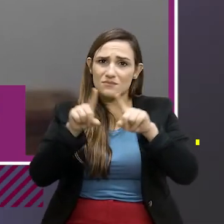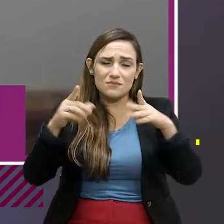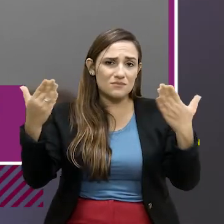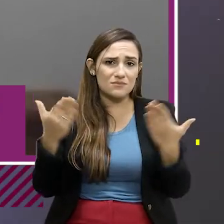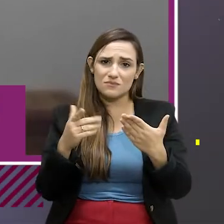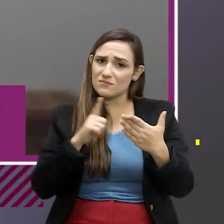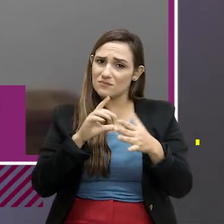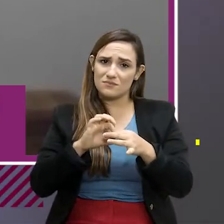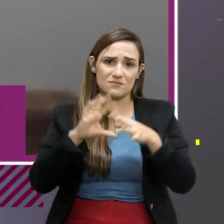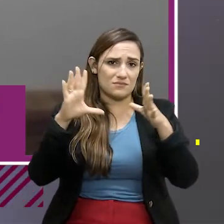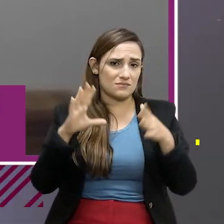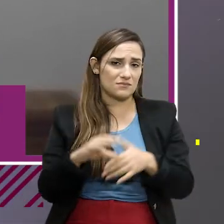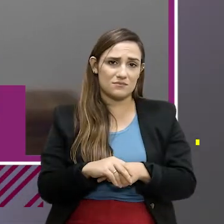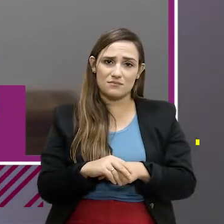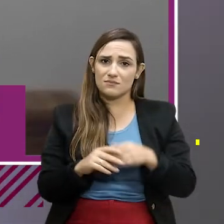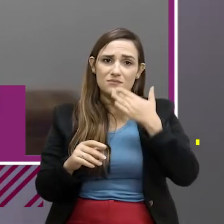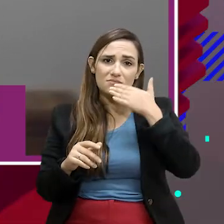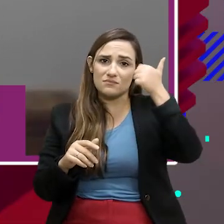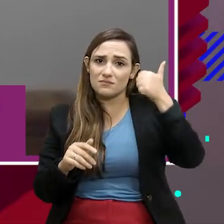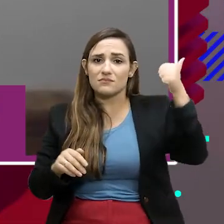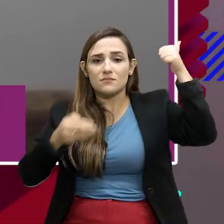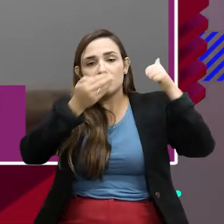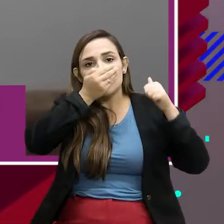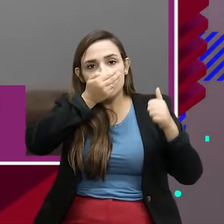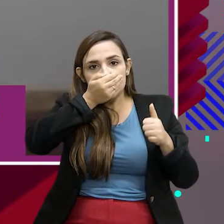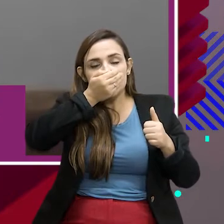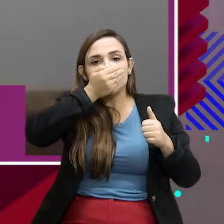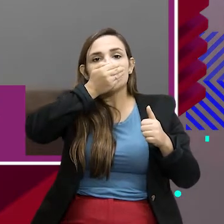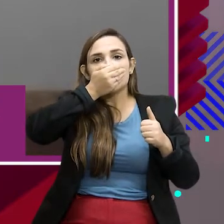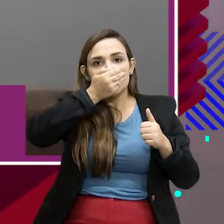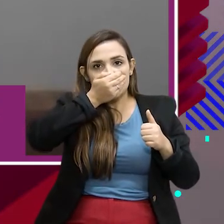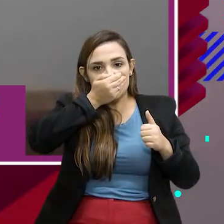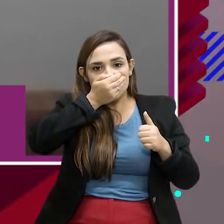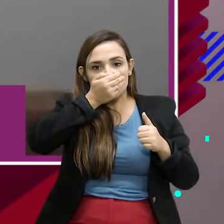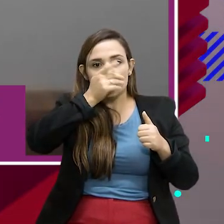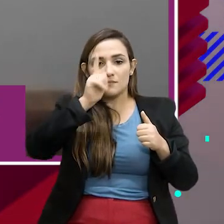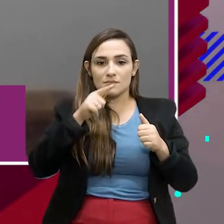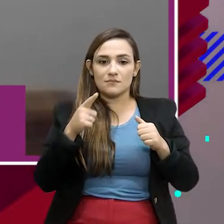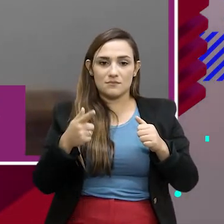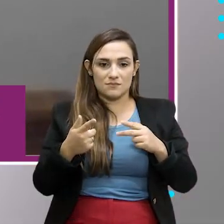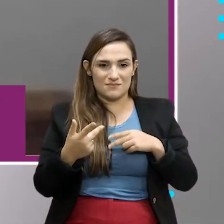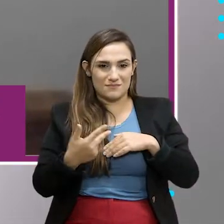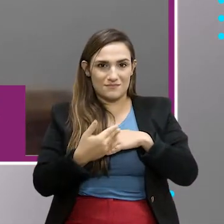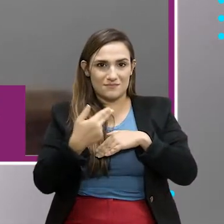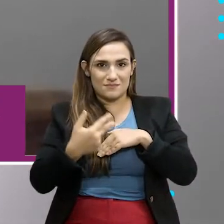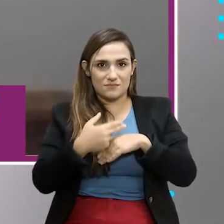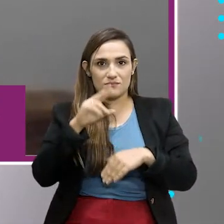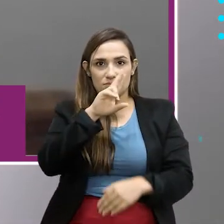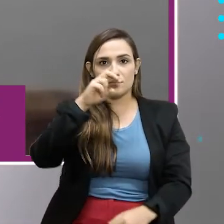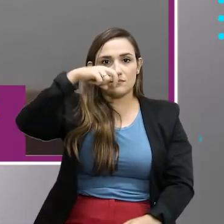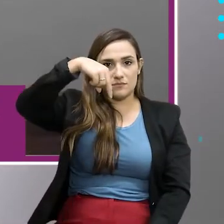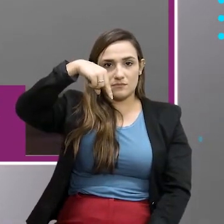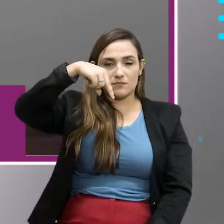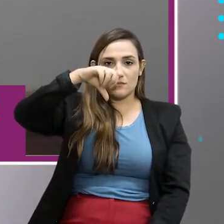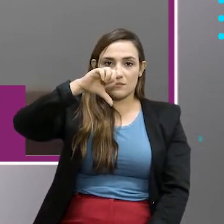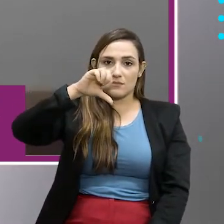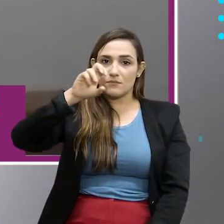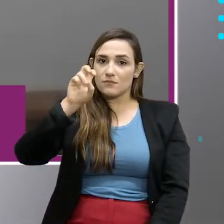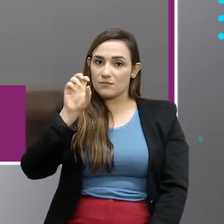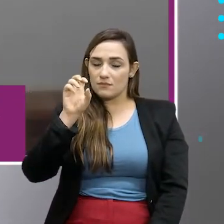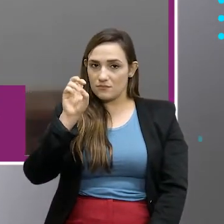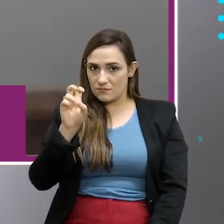tinha insumos. Hoje já estão mais disponíveis. As melhores máscaras são as máscaras cirúrgicas e as